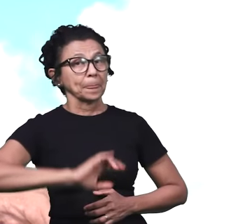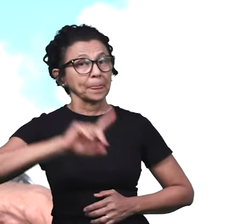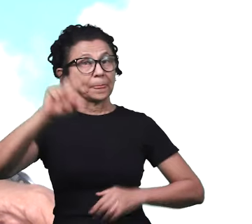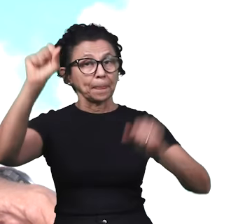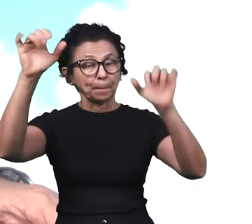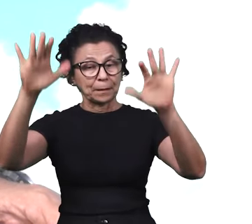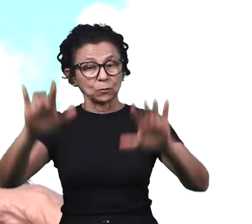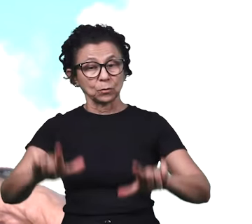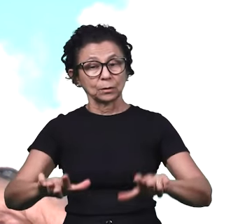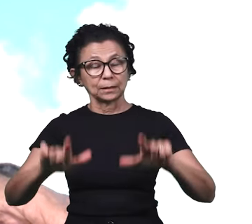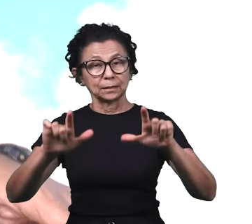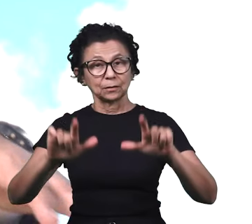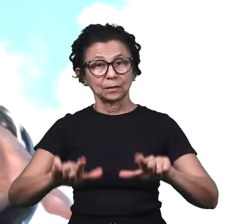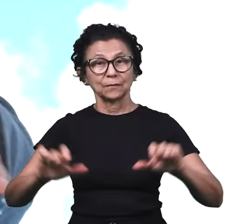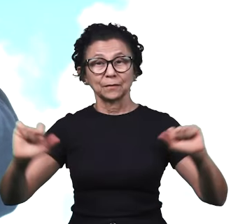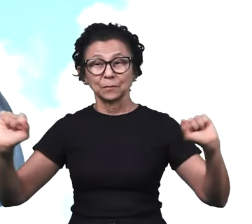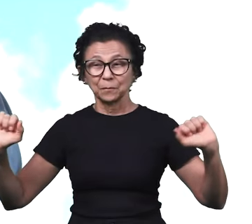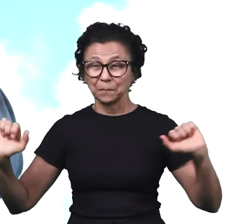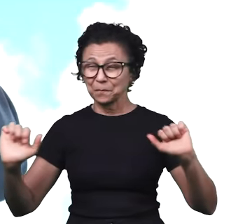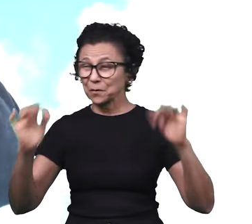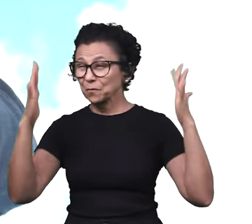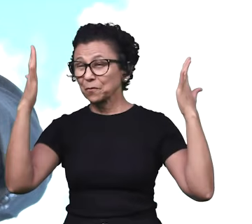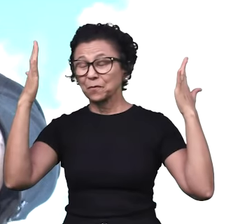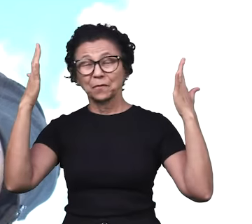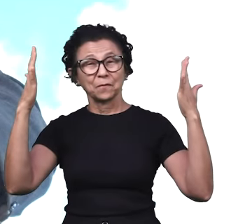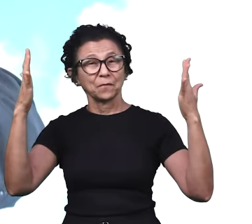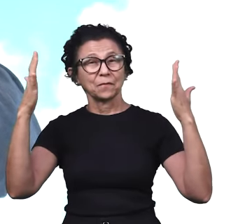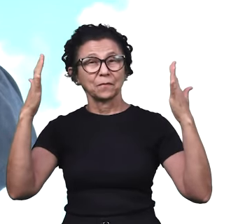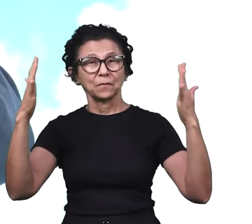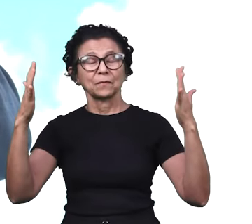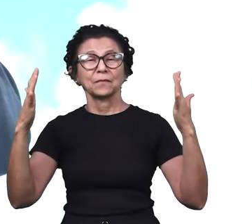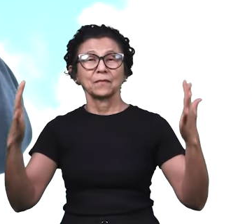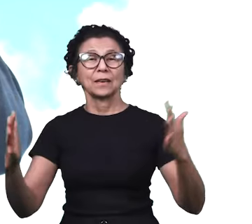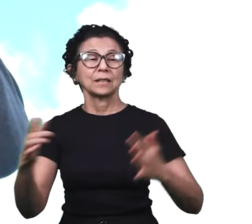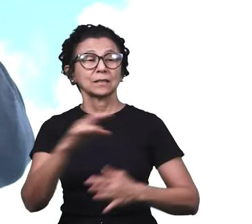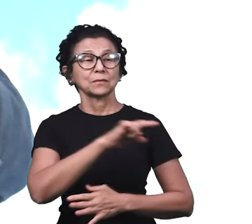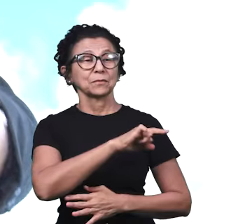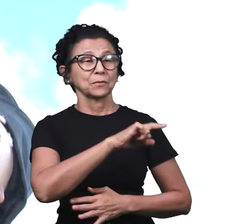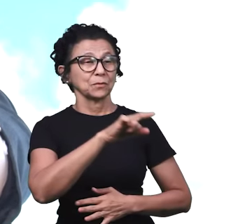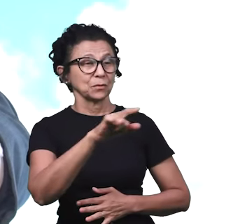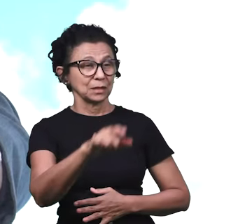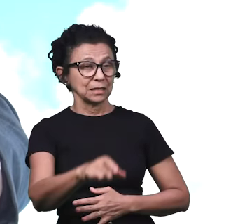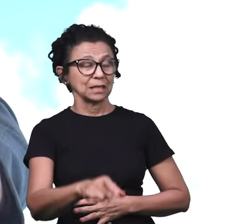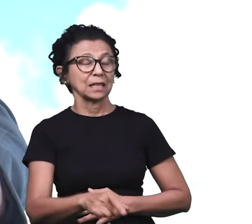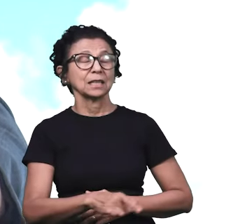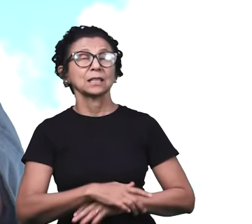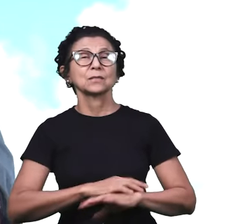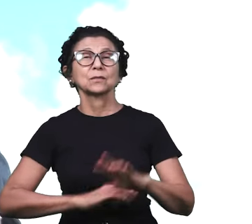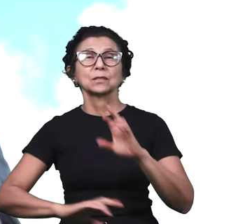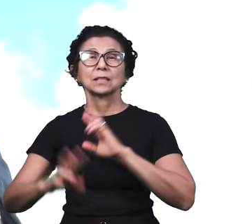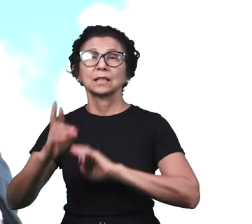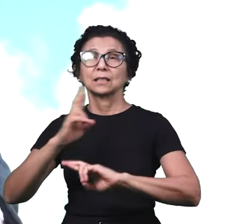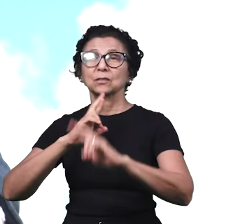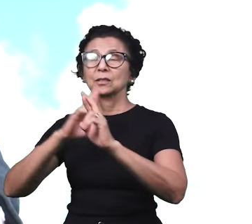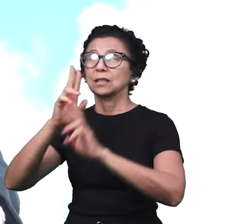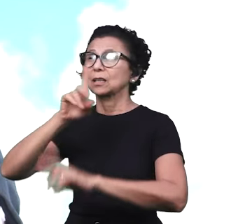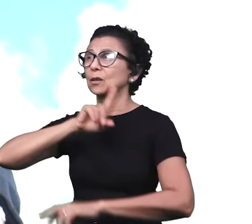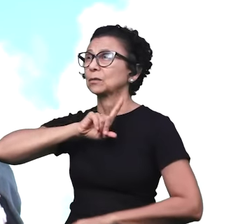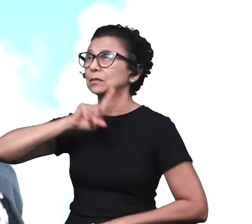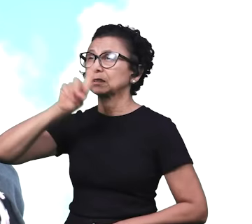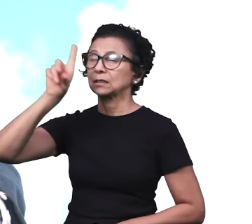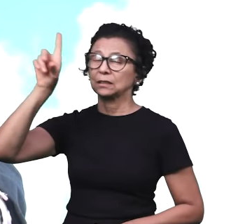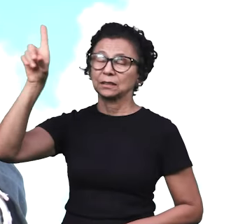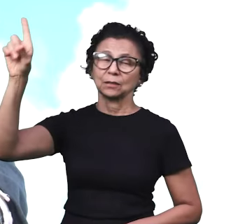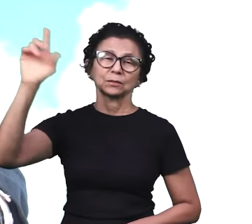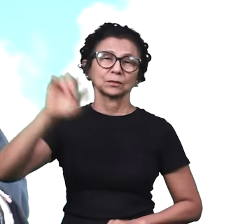dele e falou: vai ter uma festa que vai ser a festa que vocês vão poder tabernacular com Deus. E Jesus chega